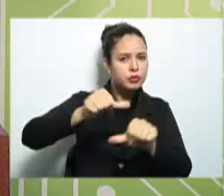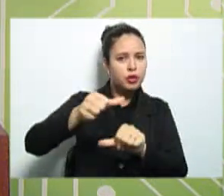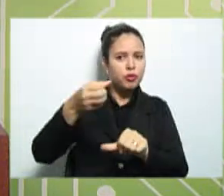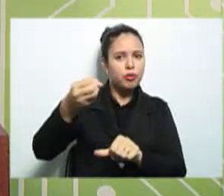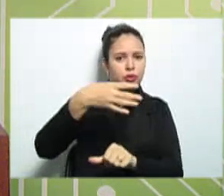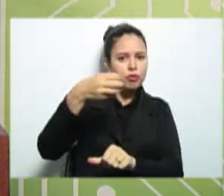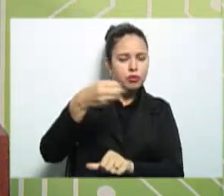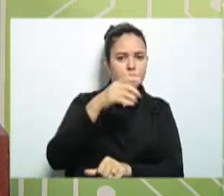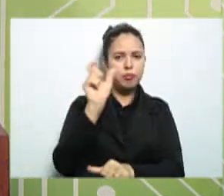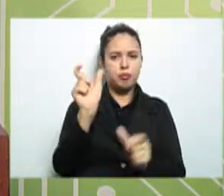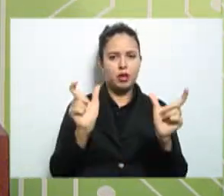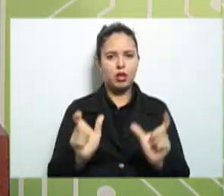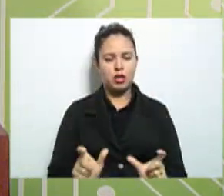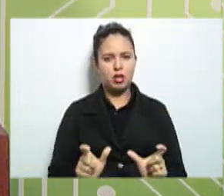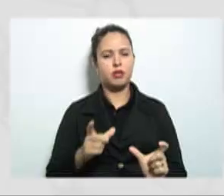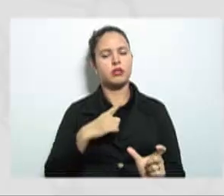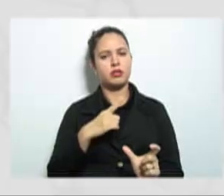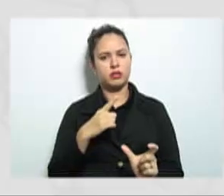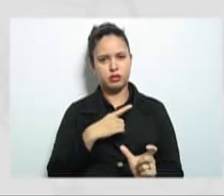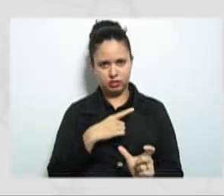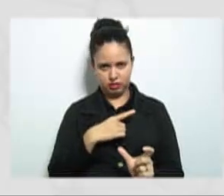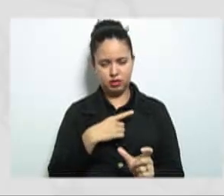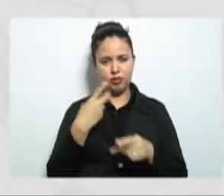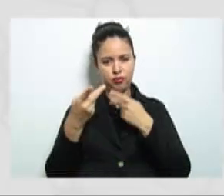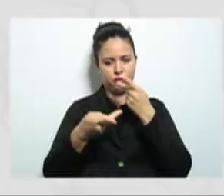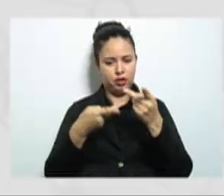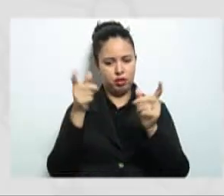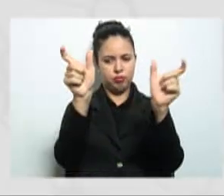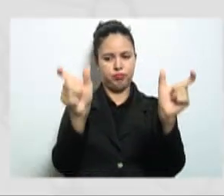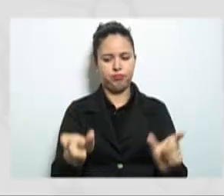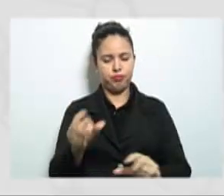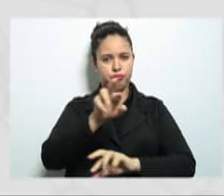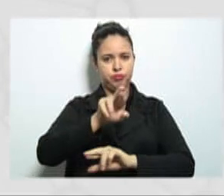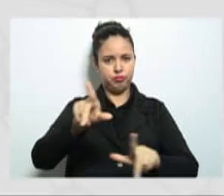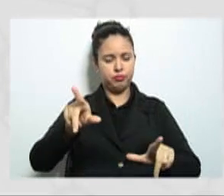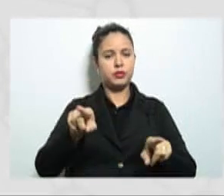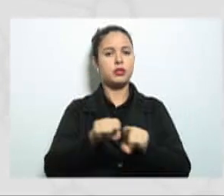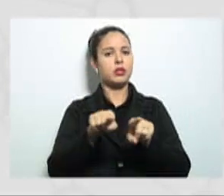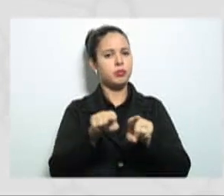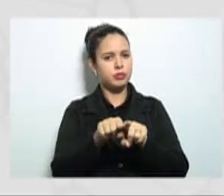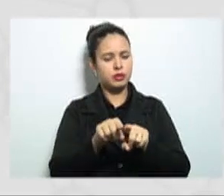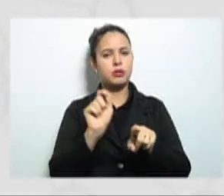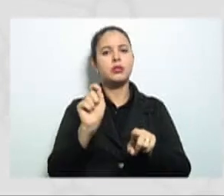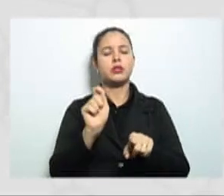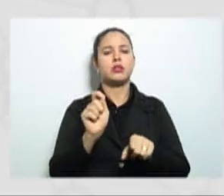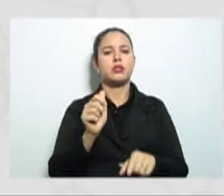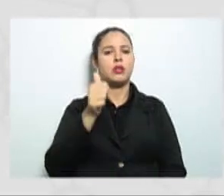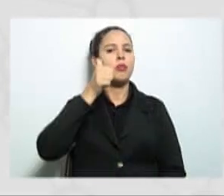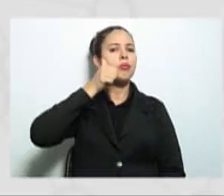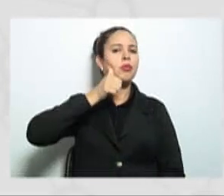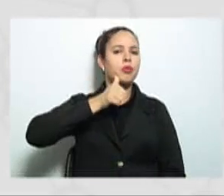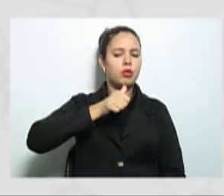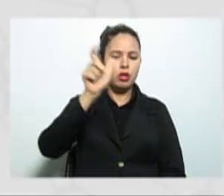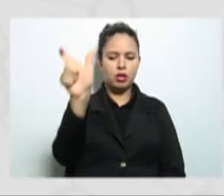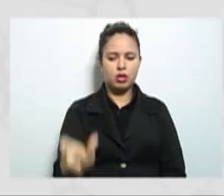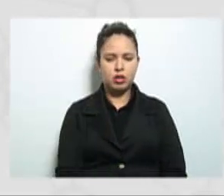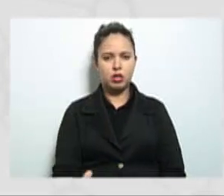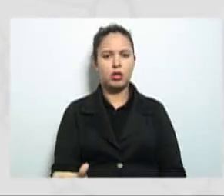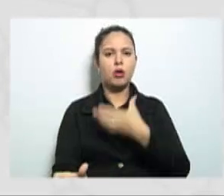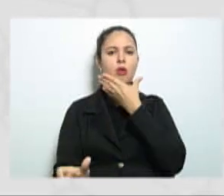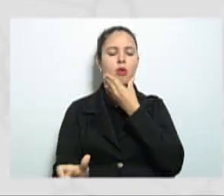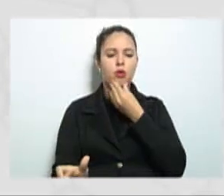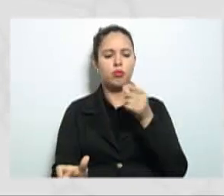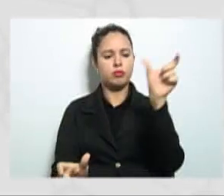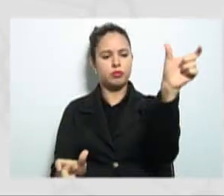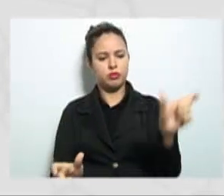a existir. E aí também, né, depende do gênero, porque homens falam diferente de mulher, depende